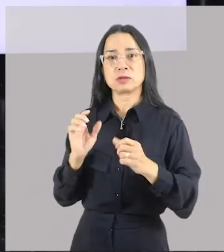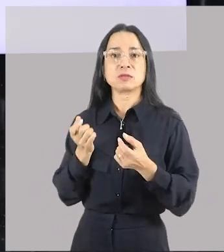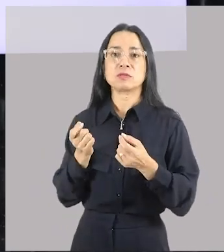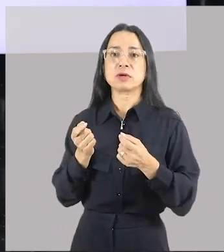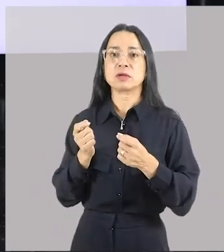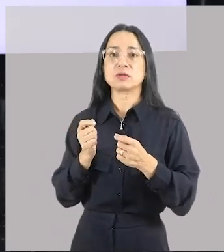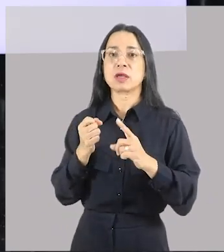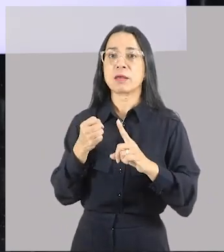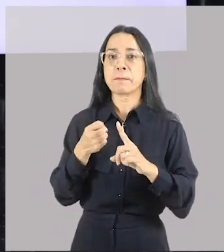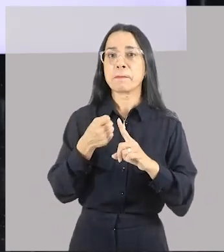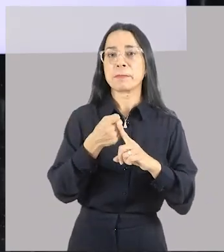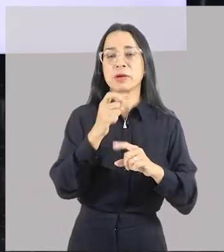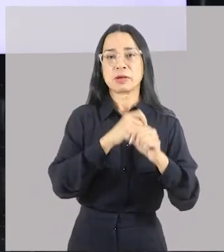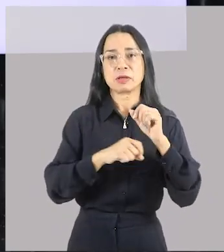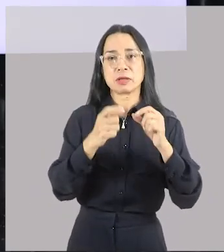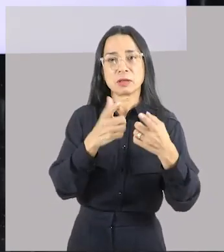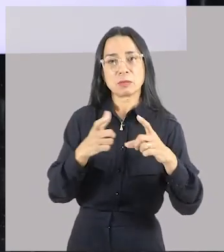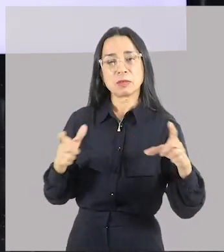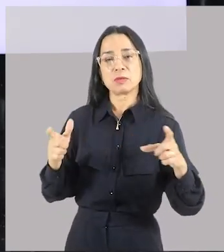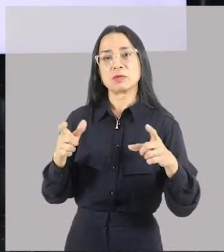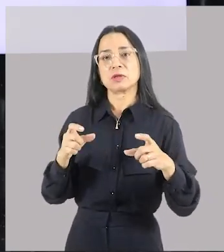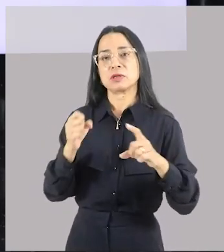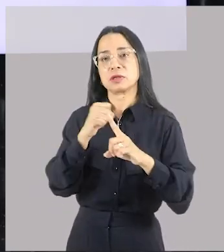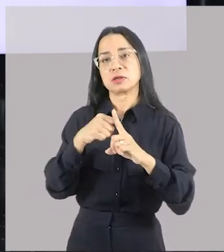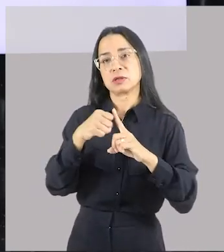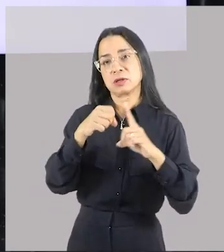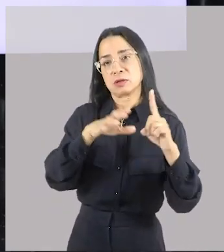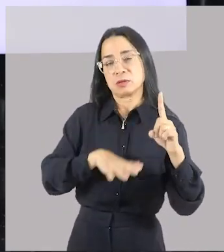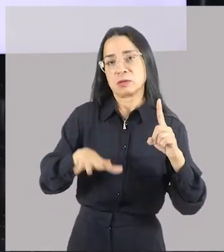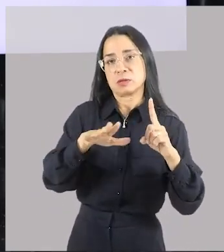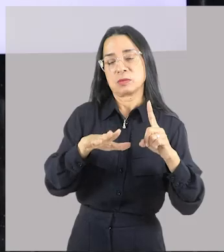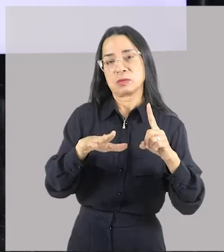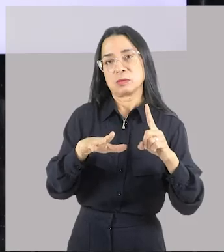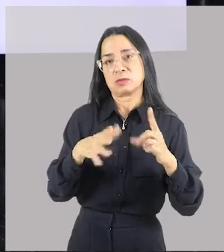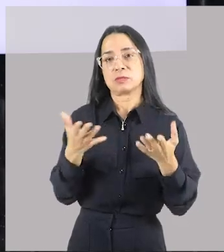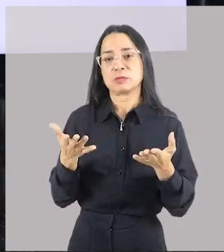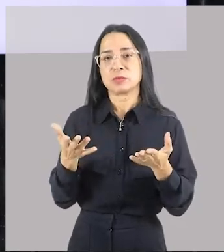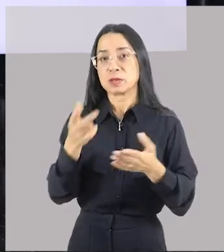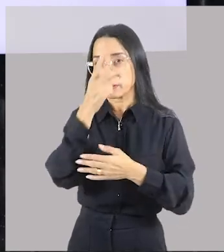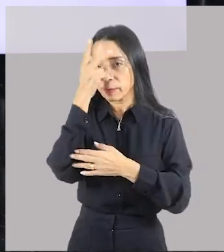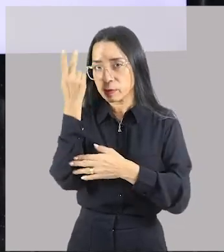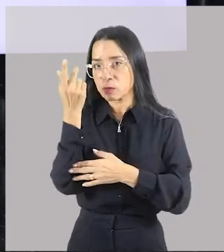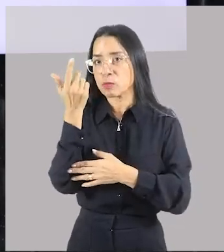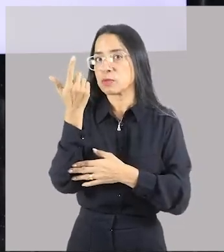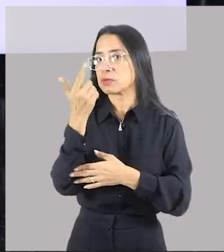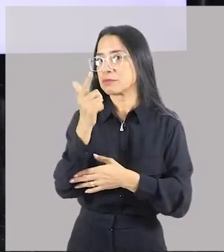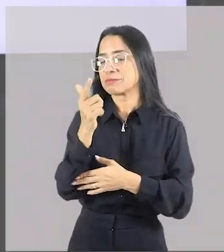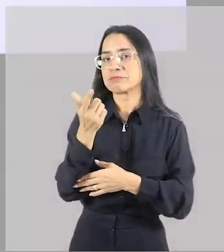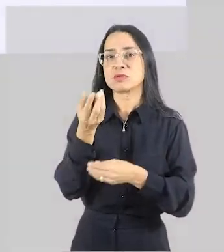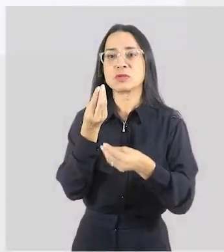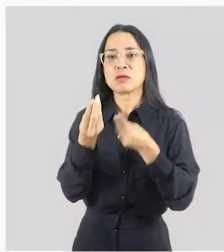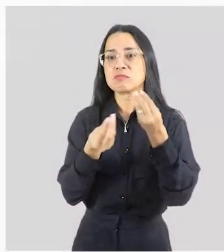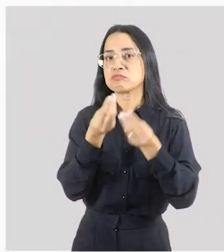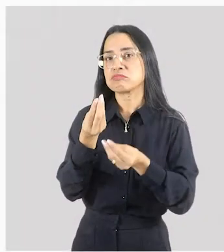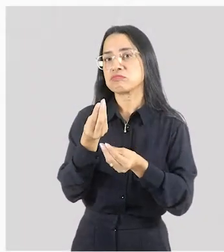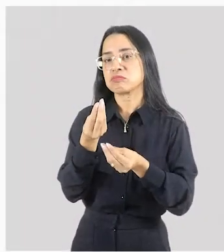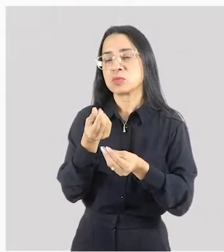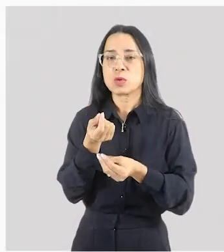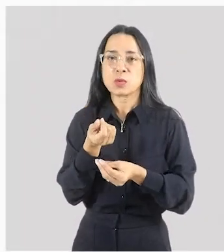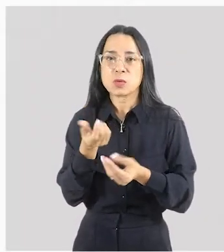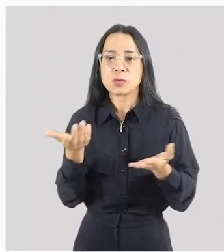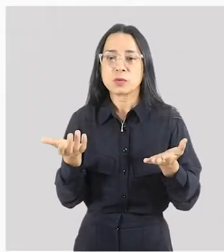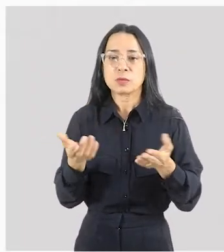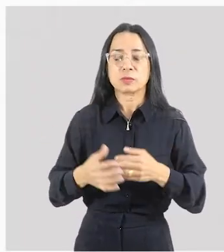na parte mais vulnerável, na parte menos favorecida, certo? A dificuldade em obter educação